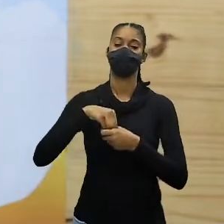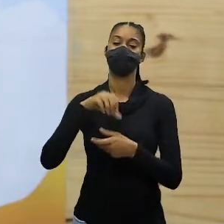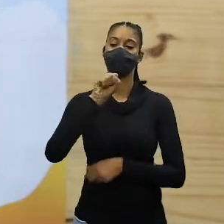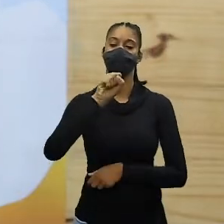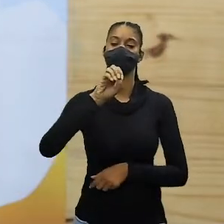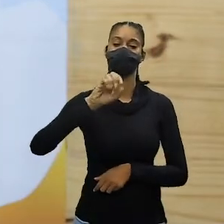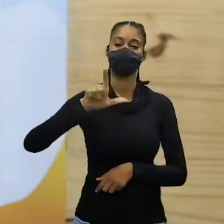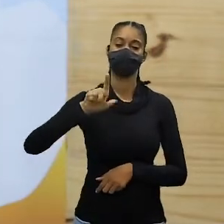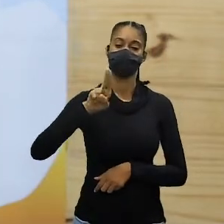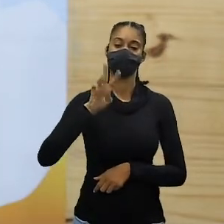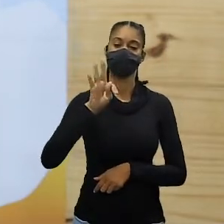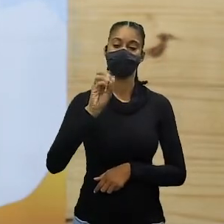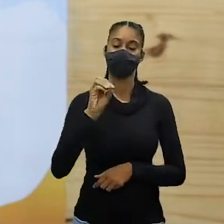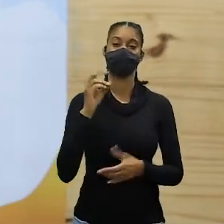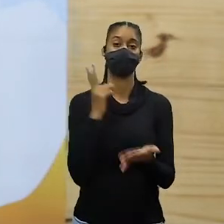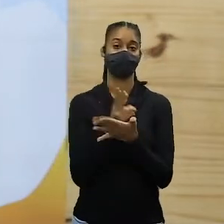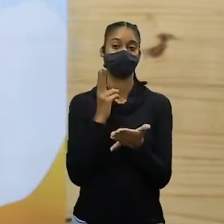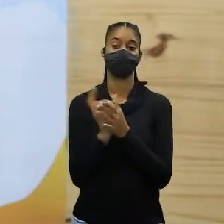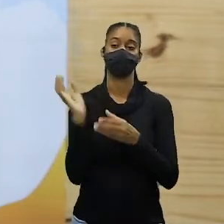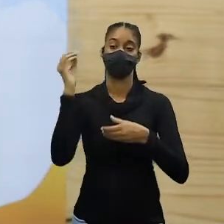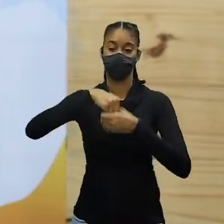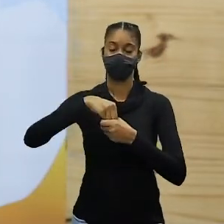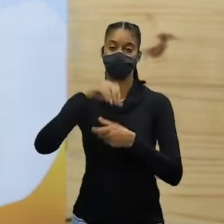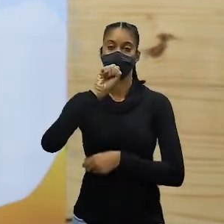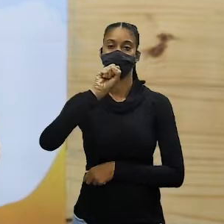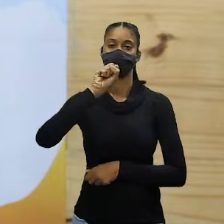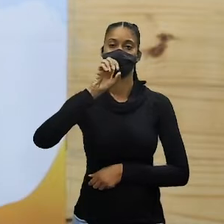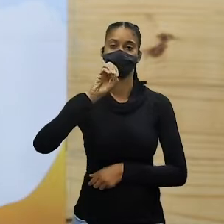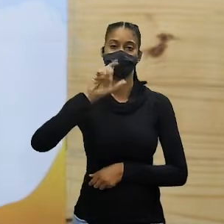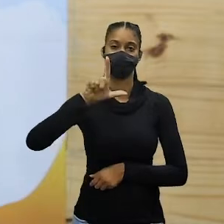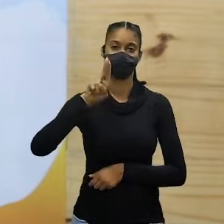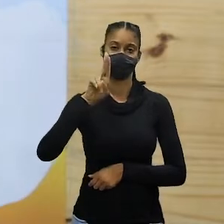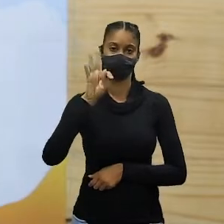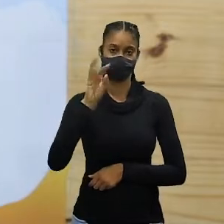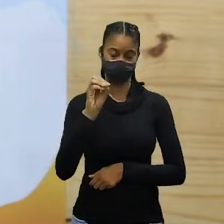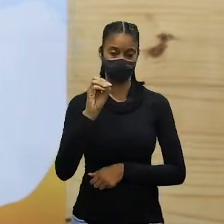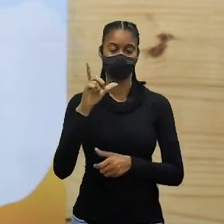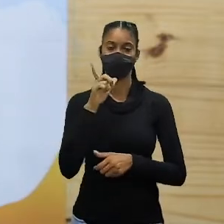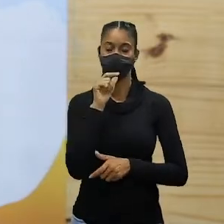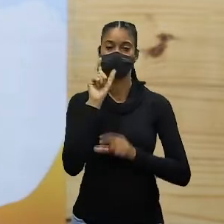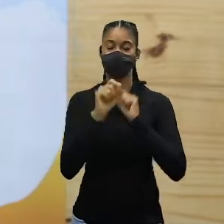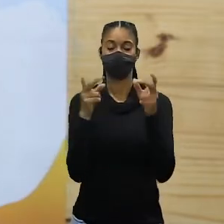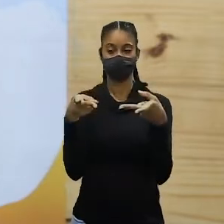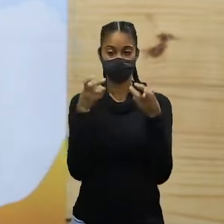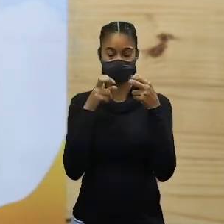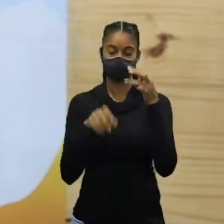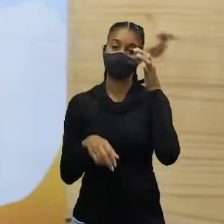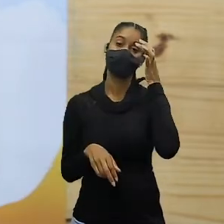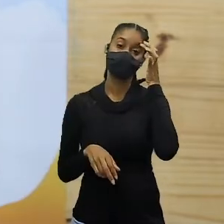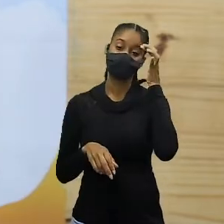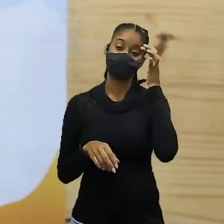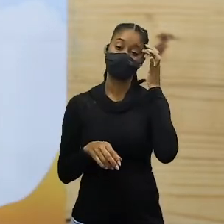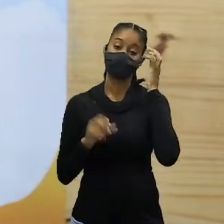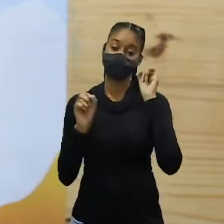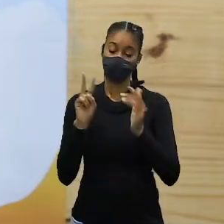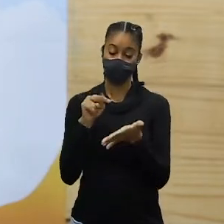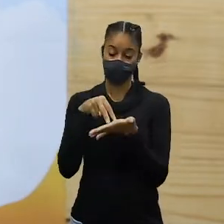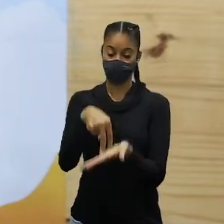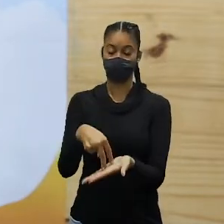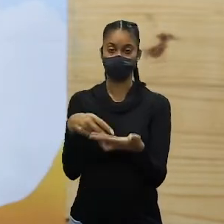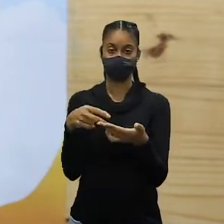Então, sempre que soluto é adicionado na água, o que a gente observa? A presença desse